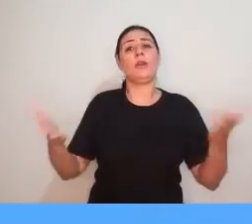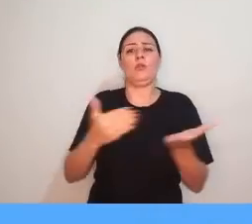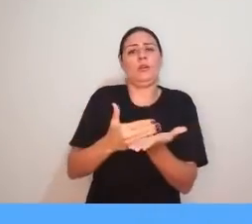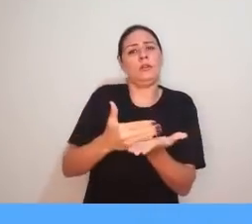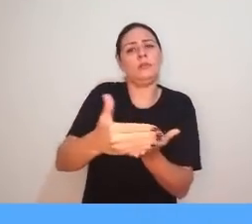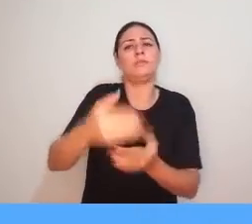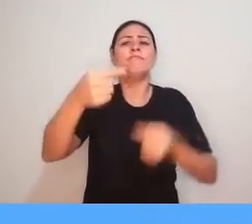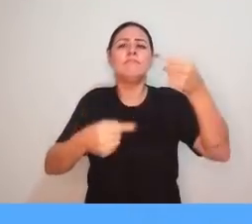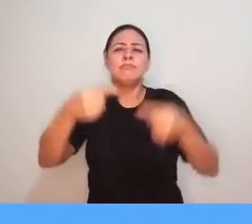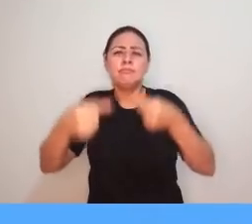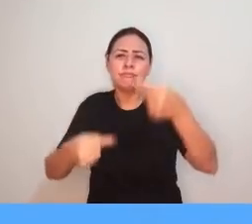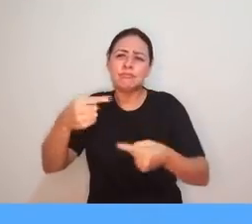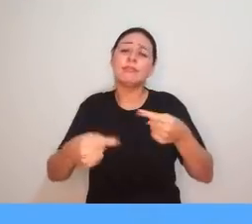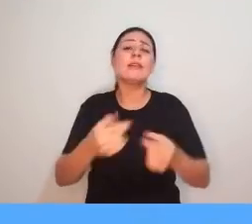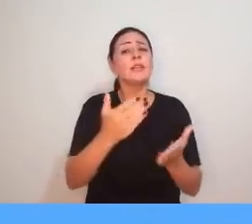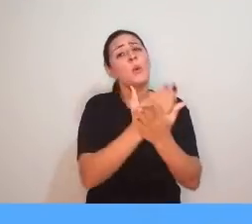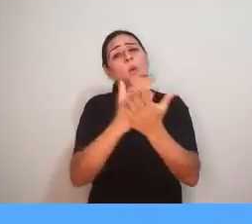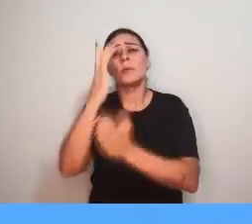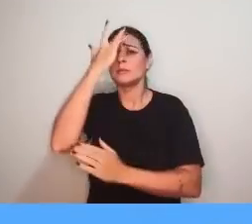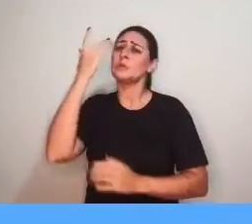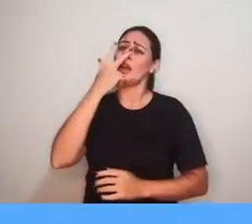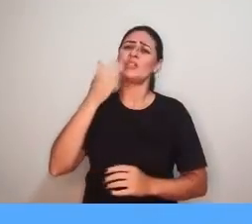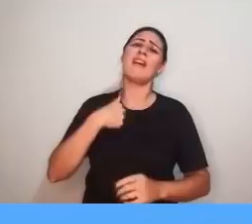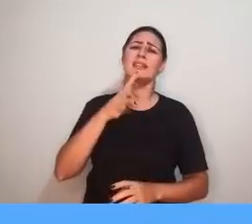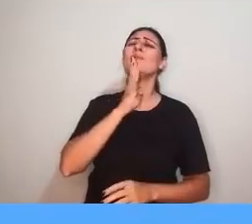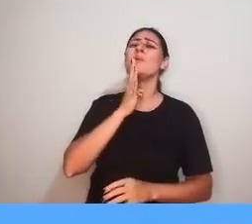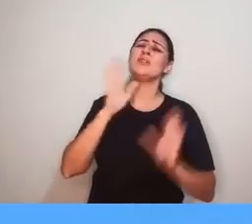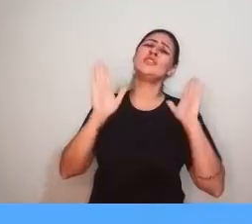então muita gente acha que conhece